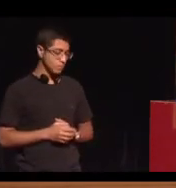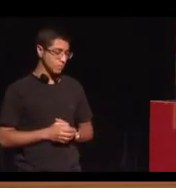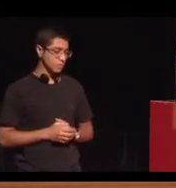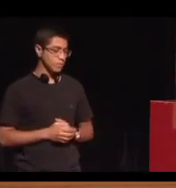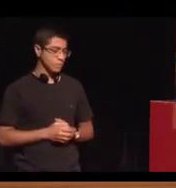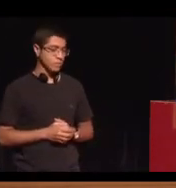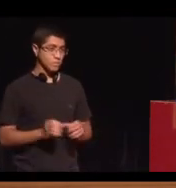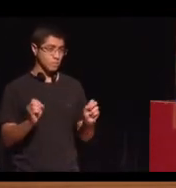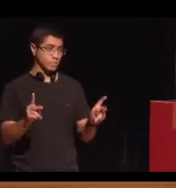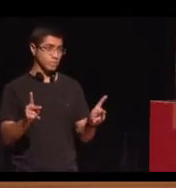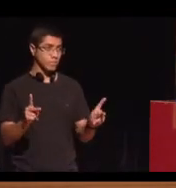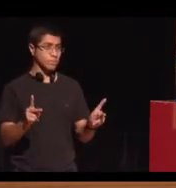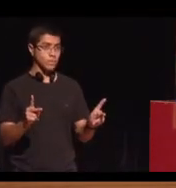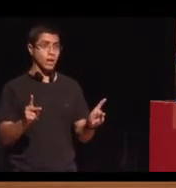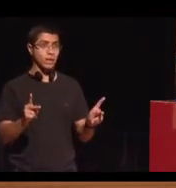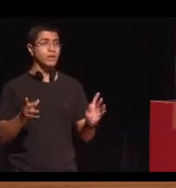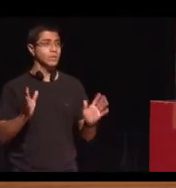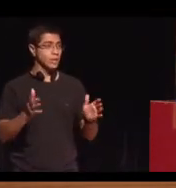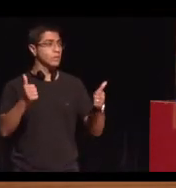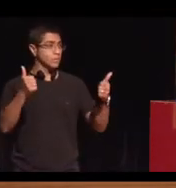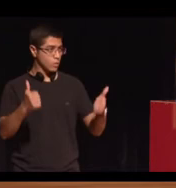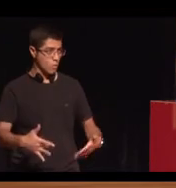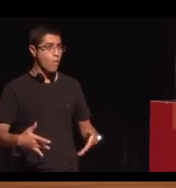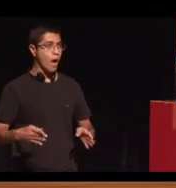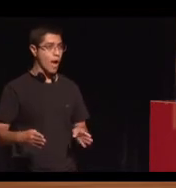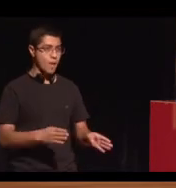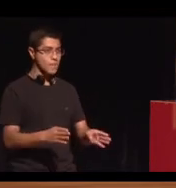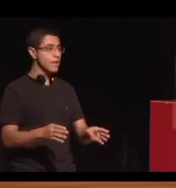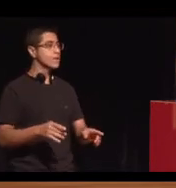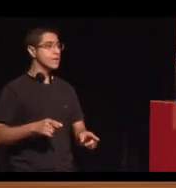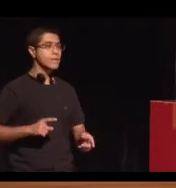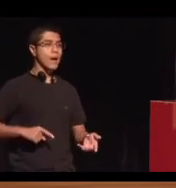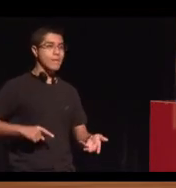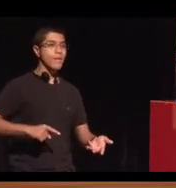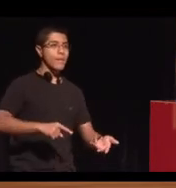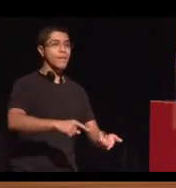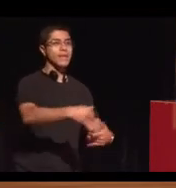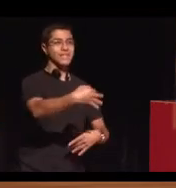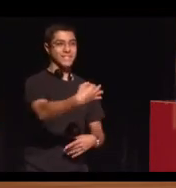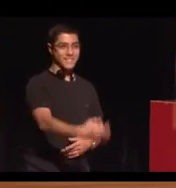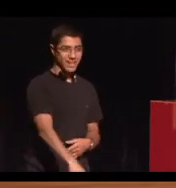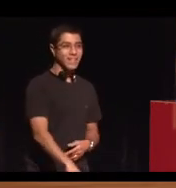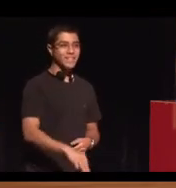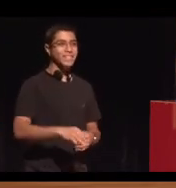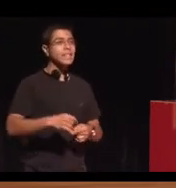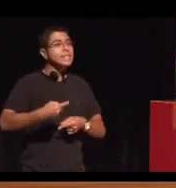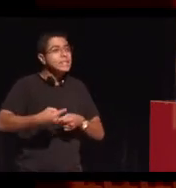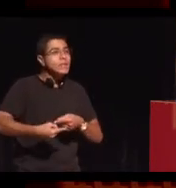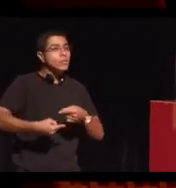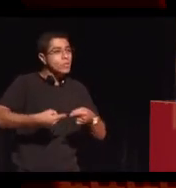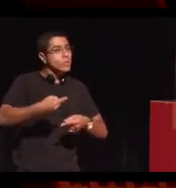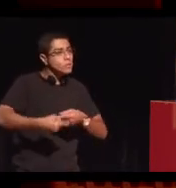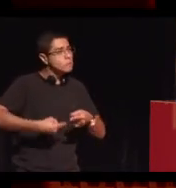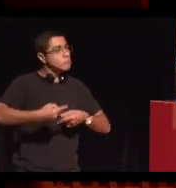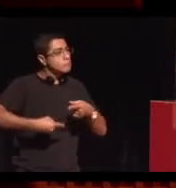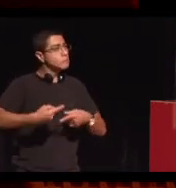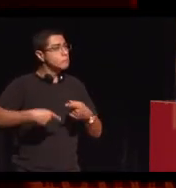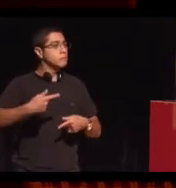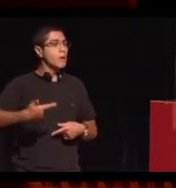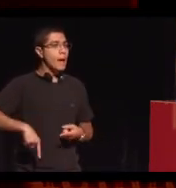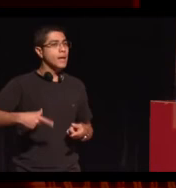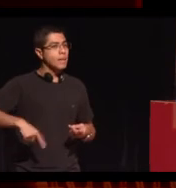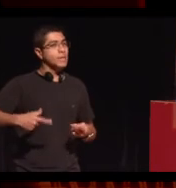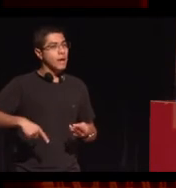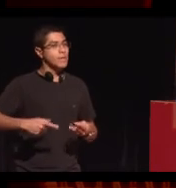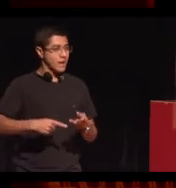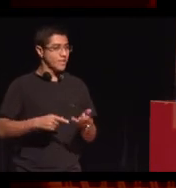Então, a gente já falou como é que a gente validou que a gente estava no caminho certo, que a gente fez um ciclo iterativo que a gente repetiu várias vezes, mas aonde que a gente está e para